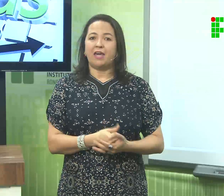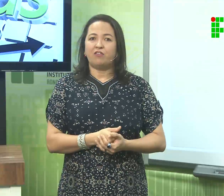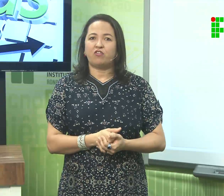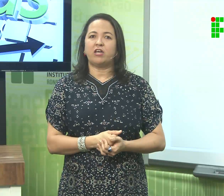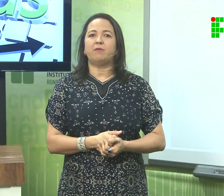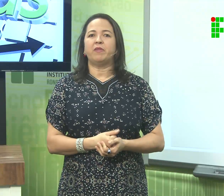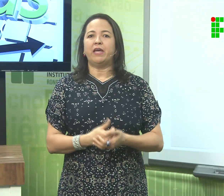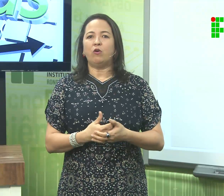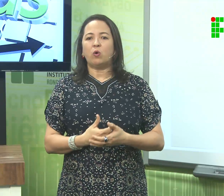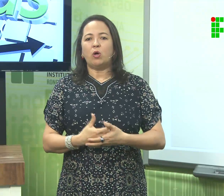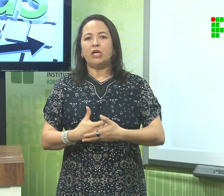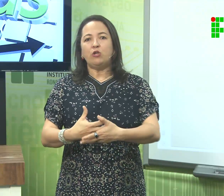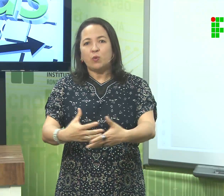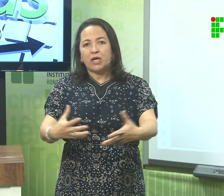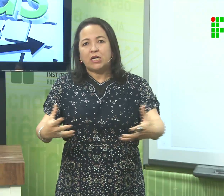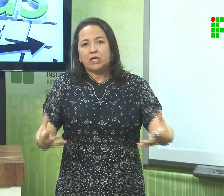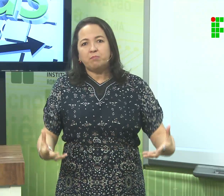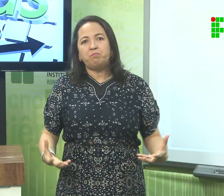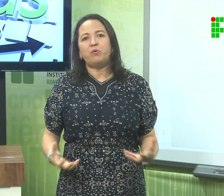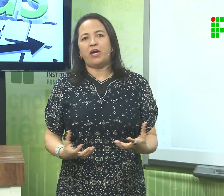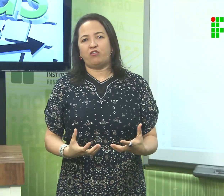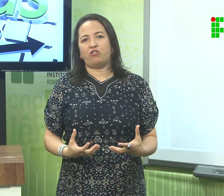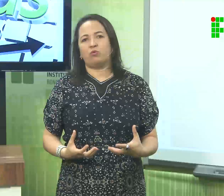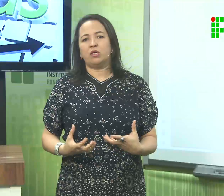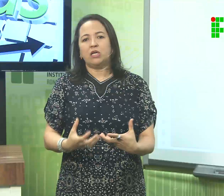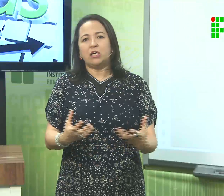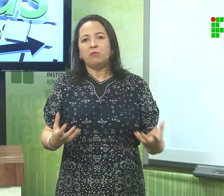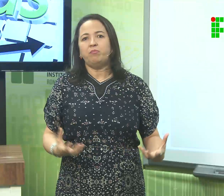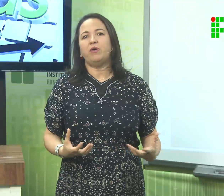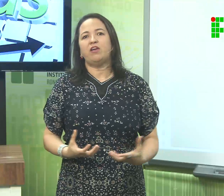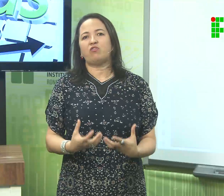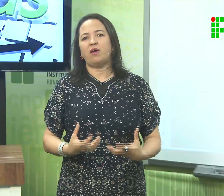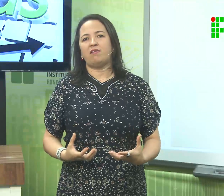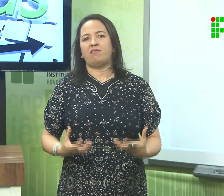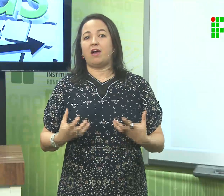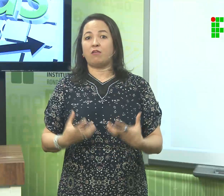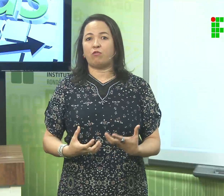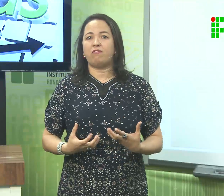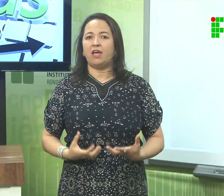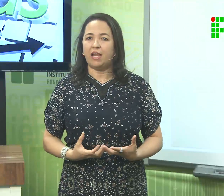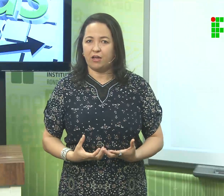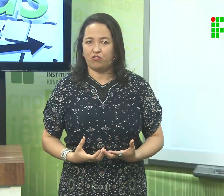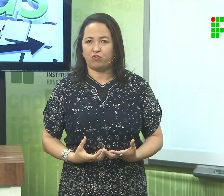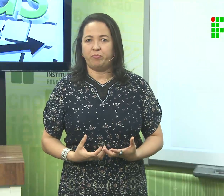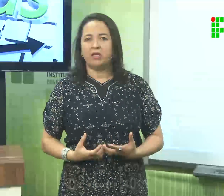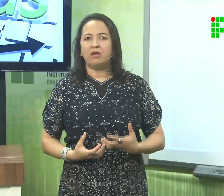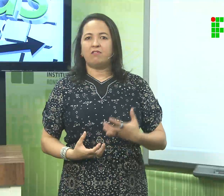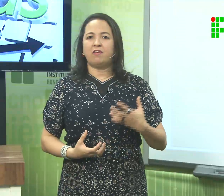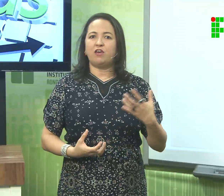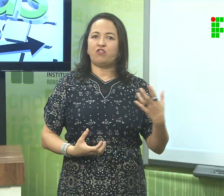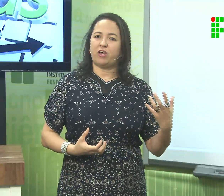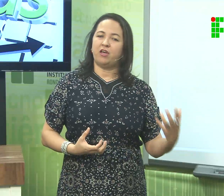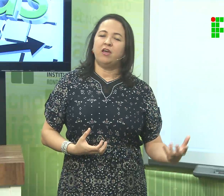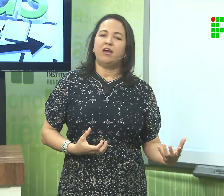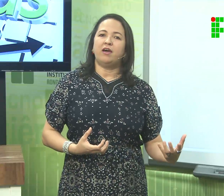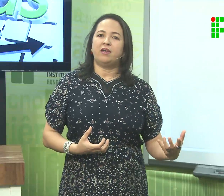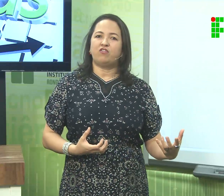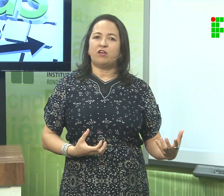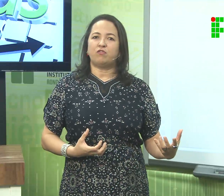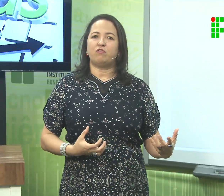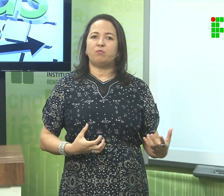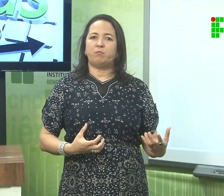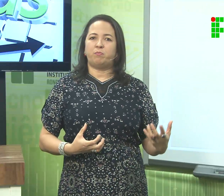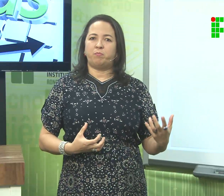que a ética, ela ocorre em um campo ético. Que campo ético é esse? A sociedade. Seja